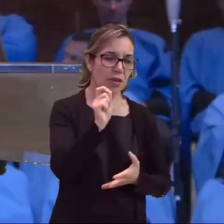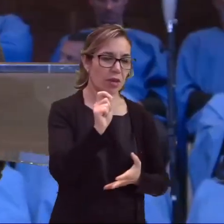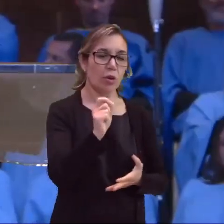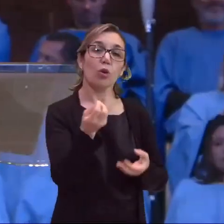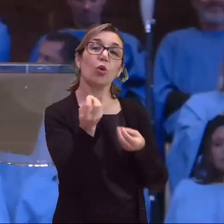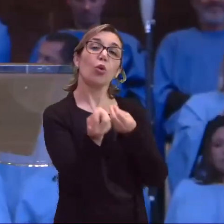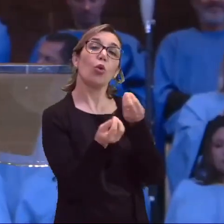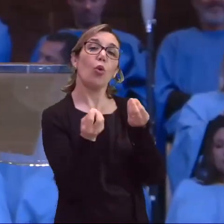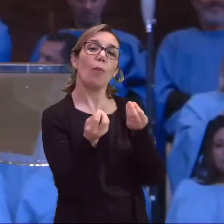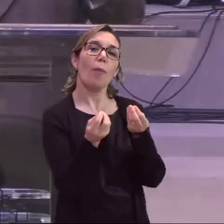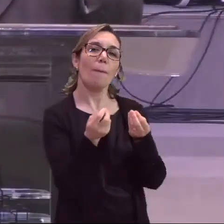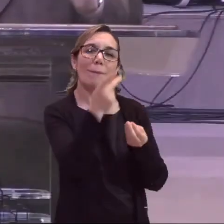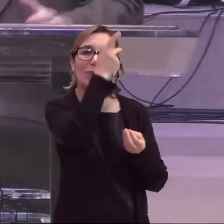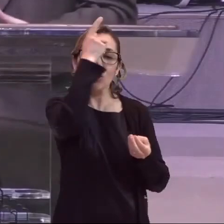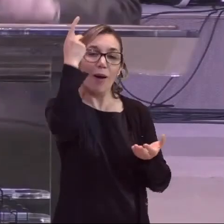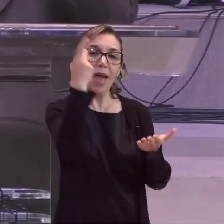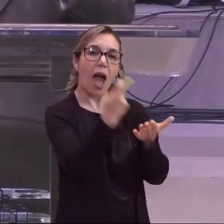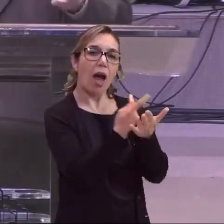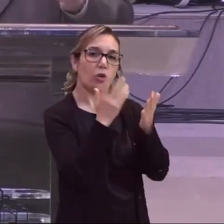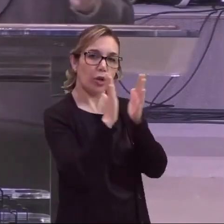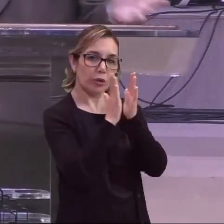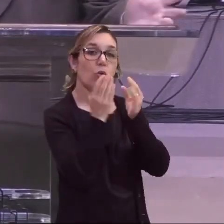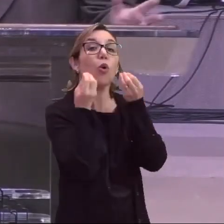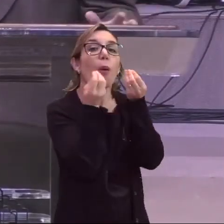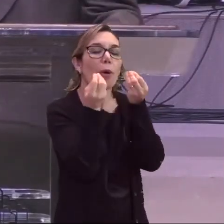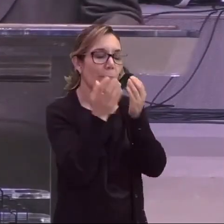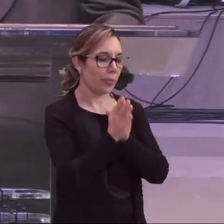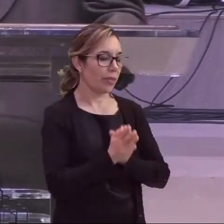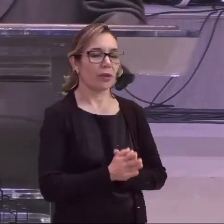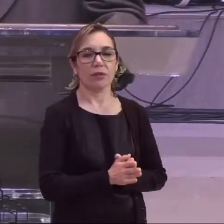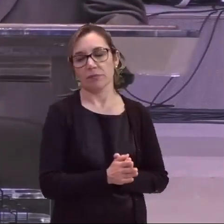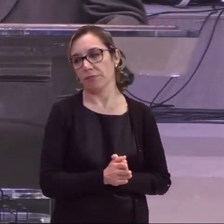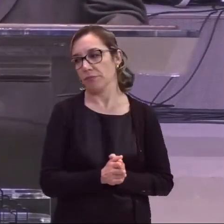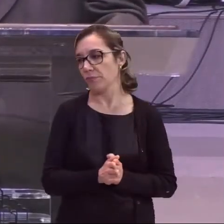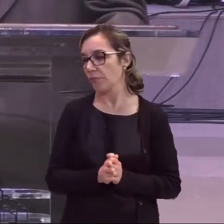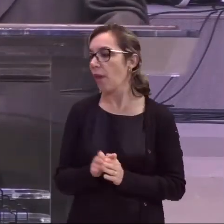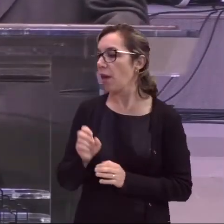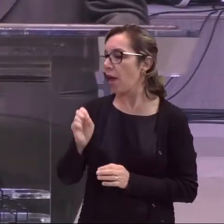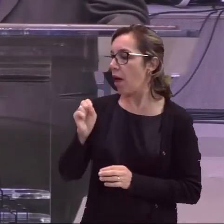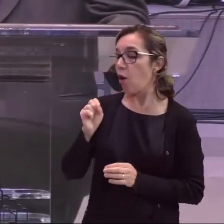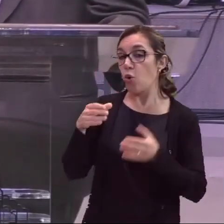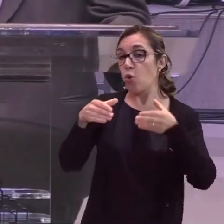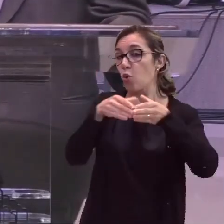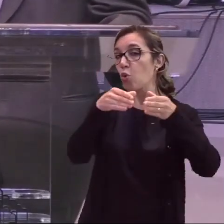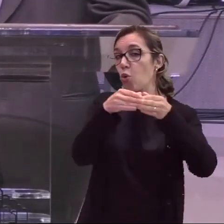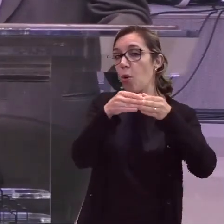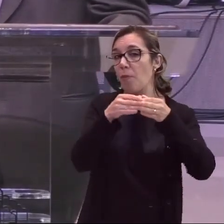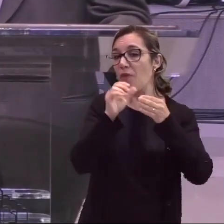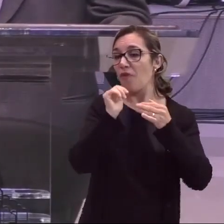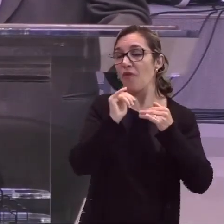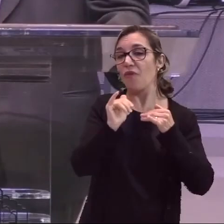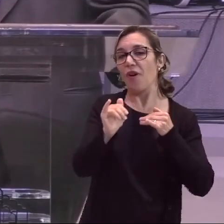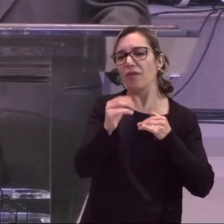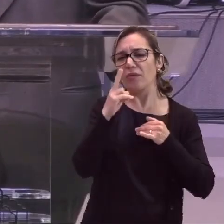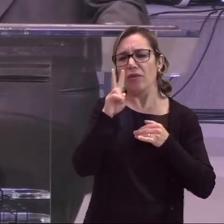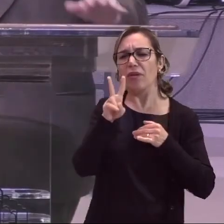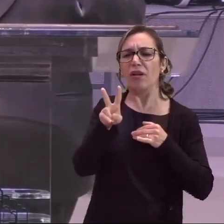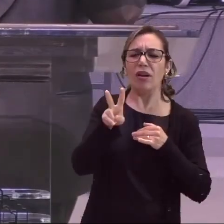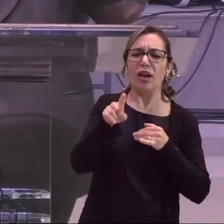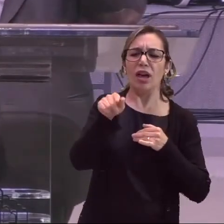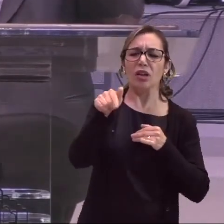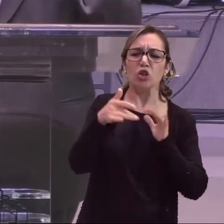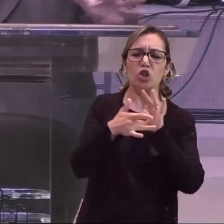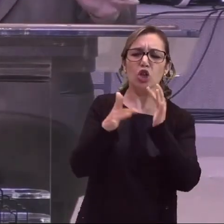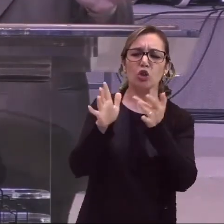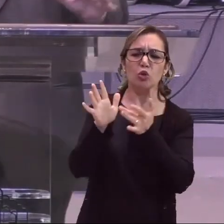34 tá escrito assim quando porém reconheceram que ele era judeu todos a uma voz gritaram